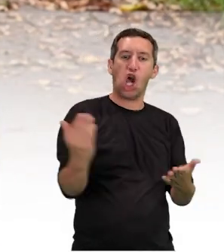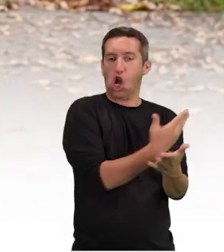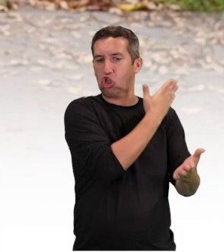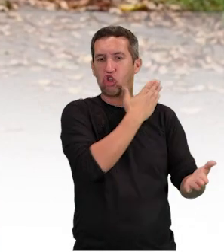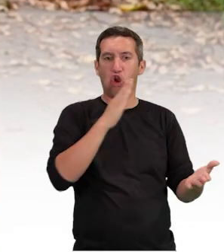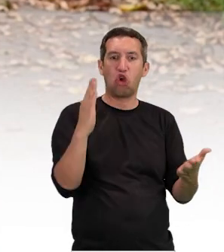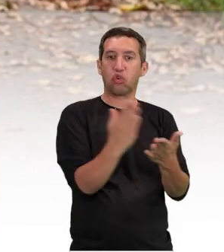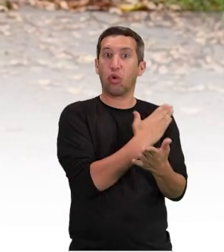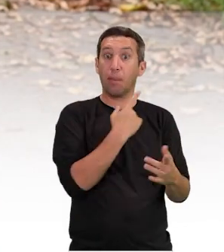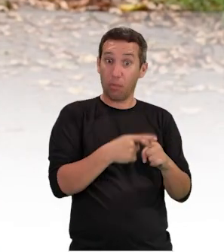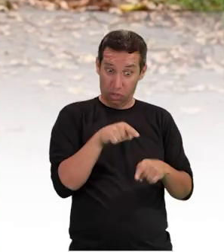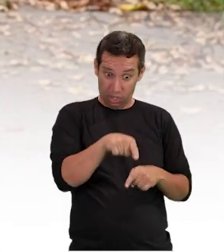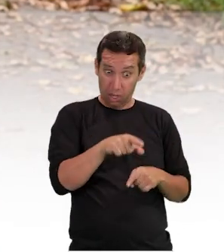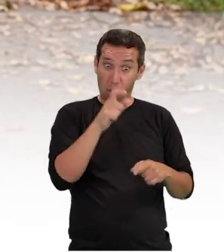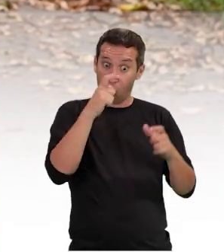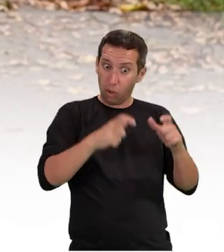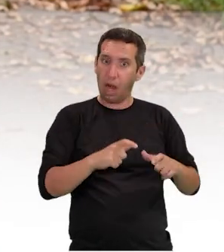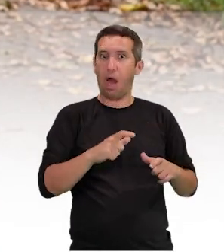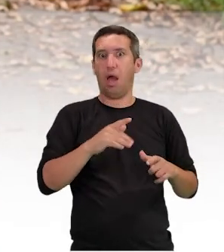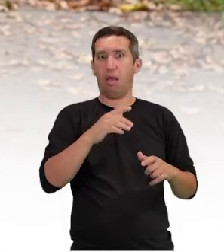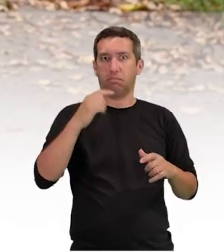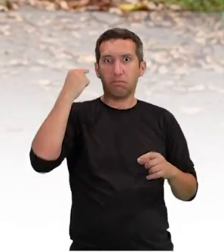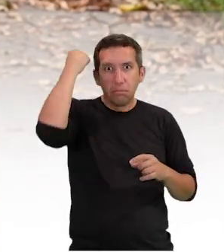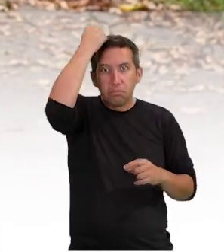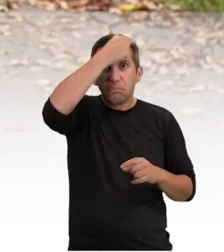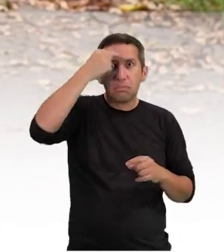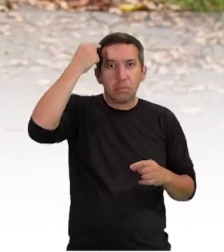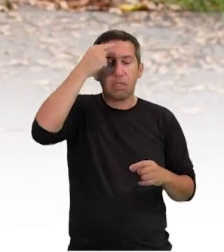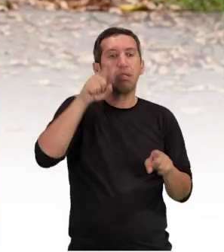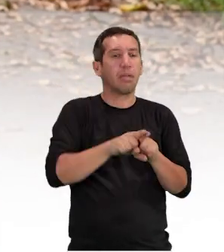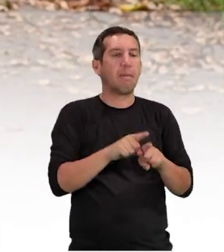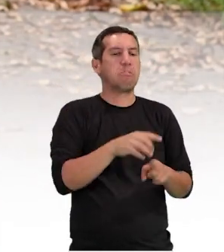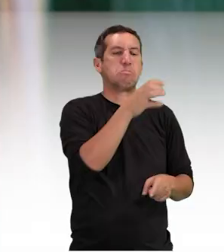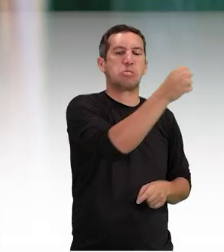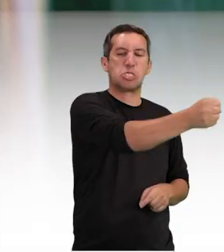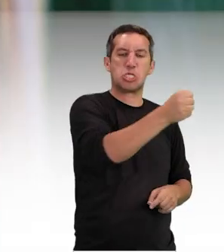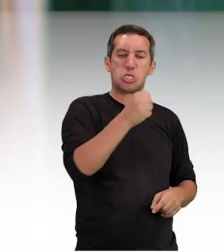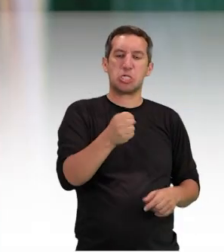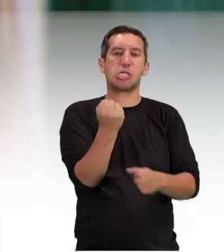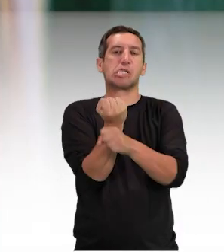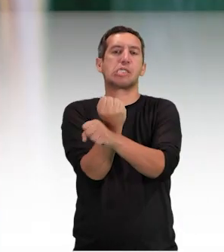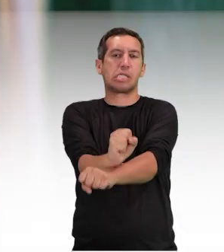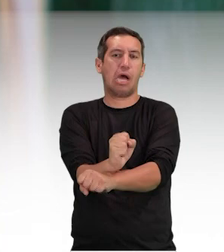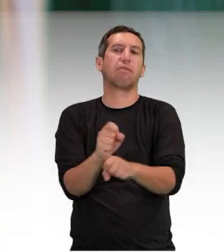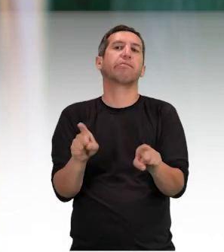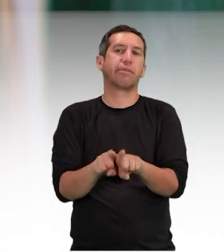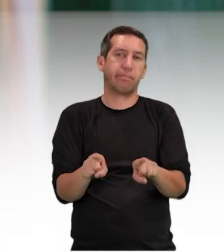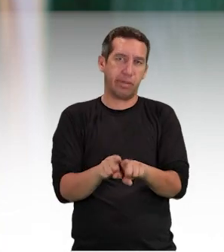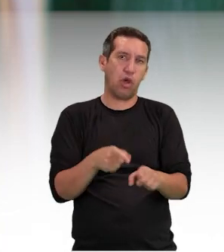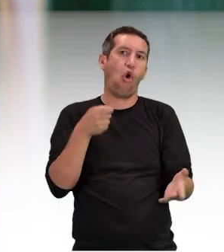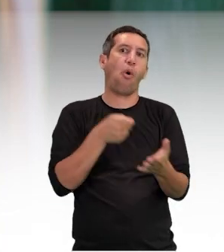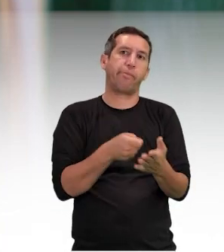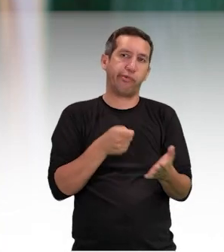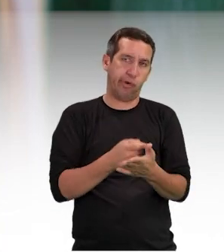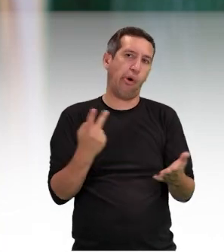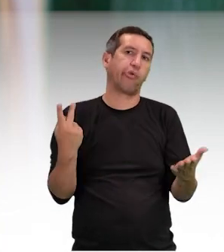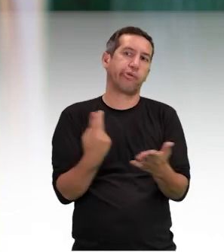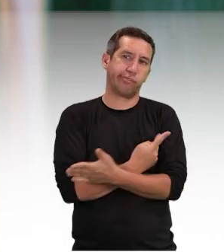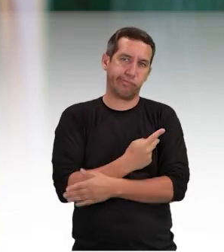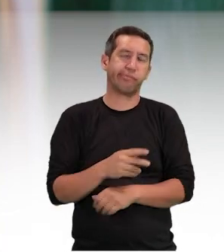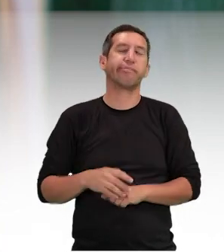sagrados para esses povos, que ainda foram submetidos a trabalho escravo. São violações que passam por